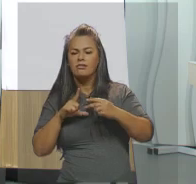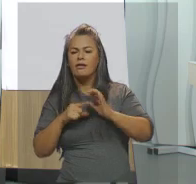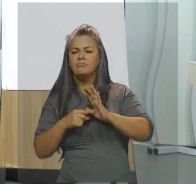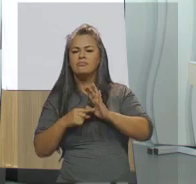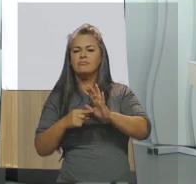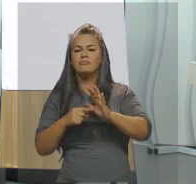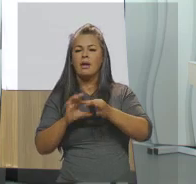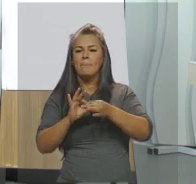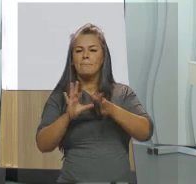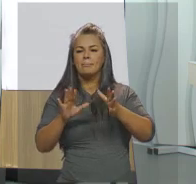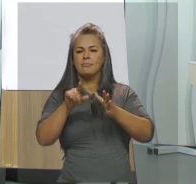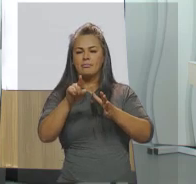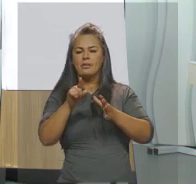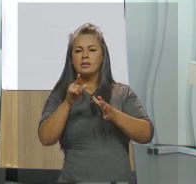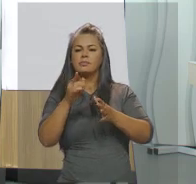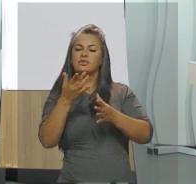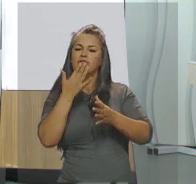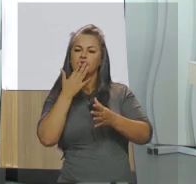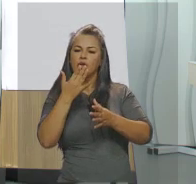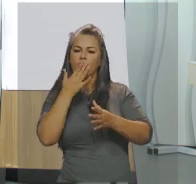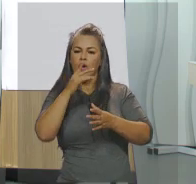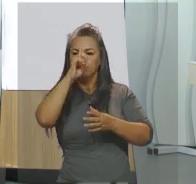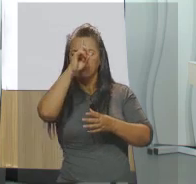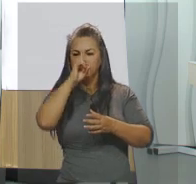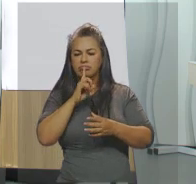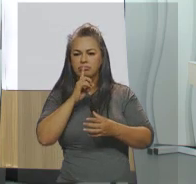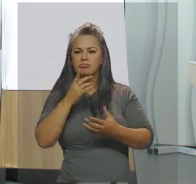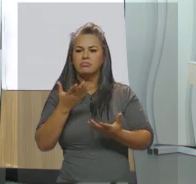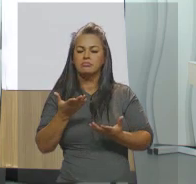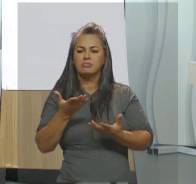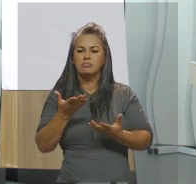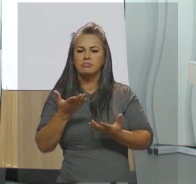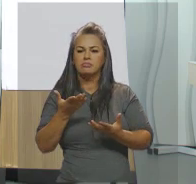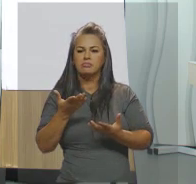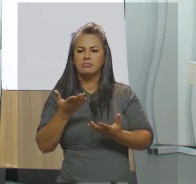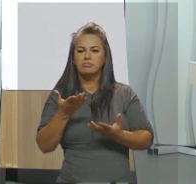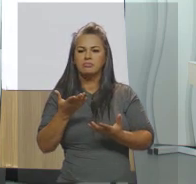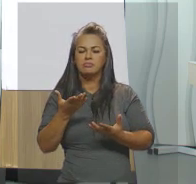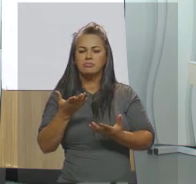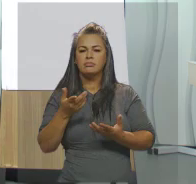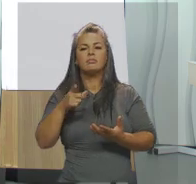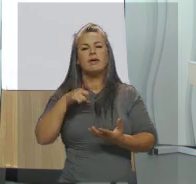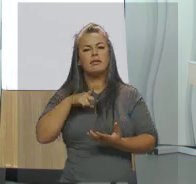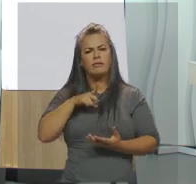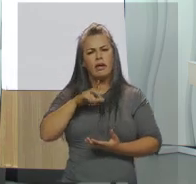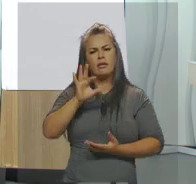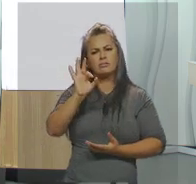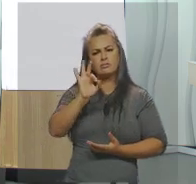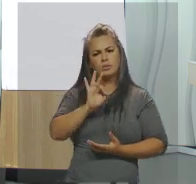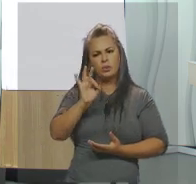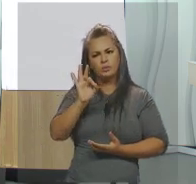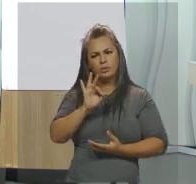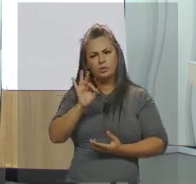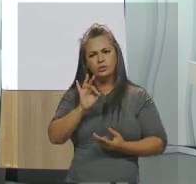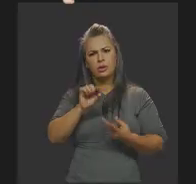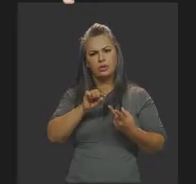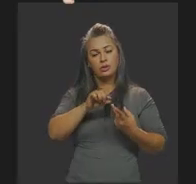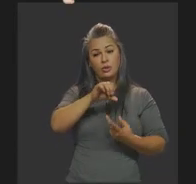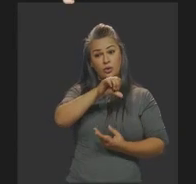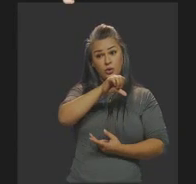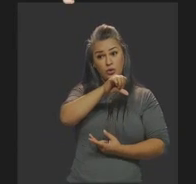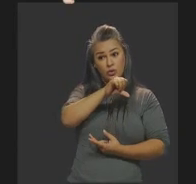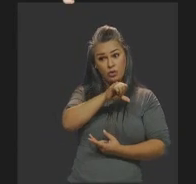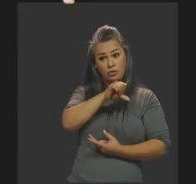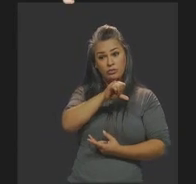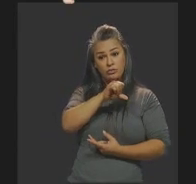Vai ficar amarelo do mesmo jeito, porque não é marrom, não é o Mzão. Então, há uma proporção de 9